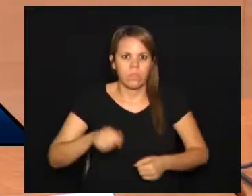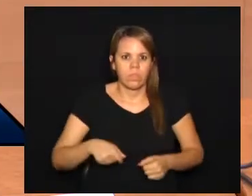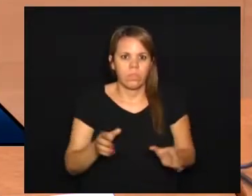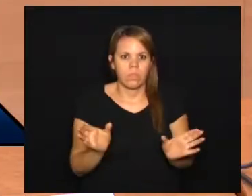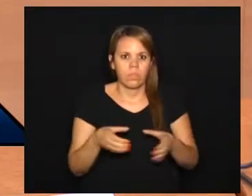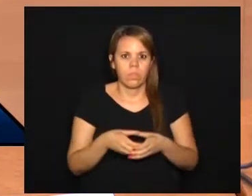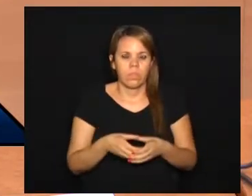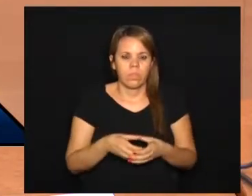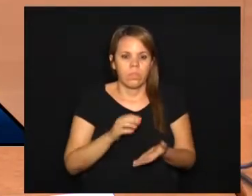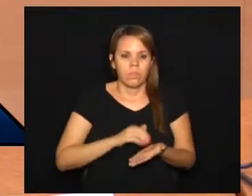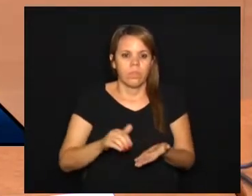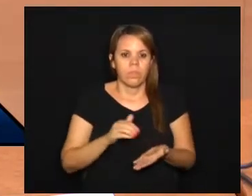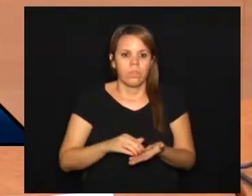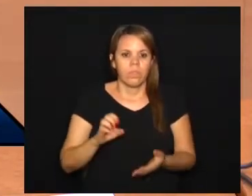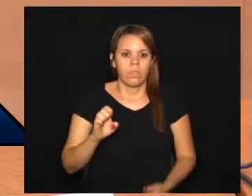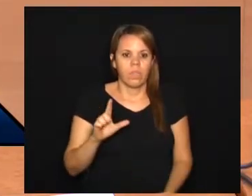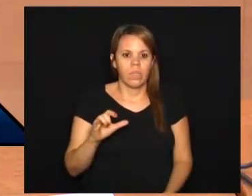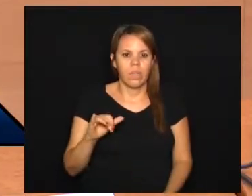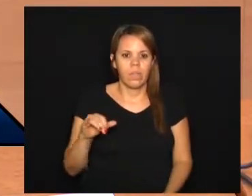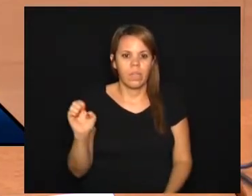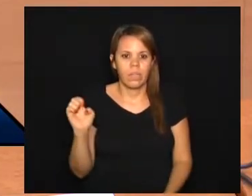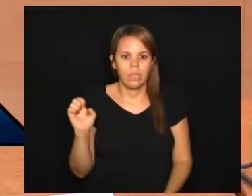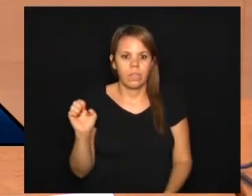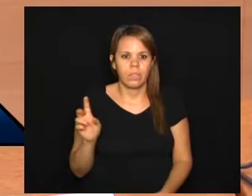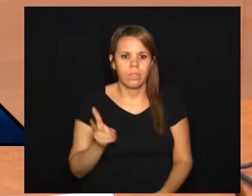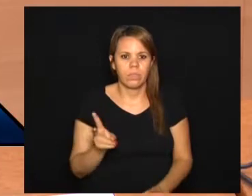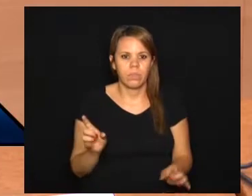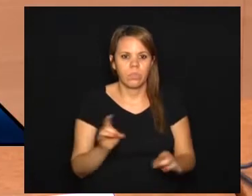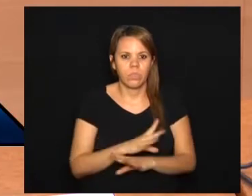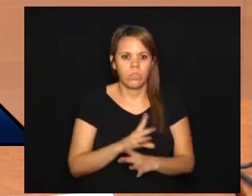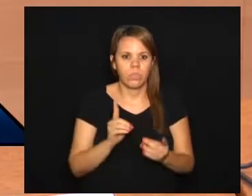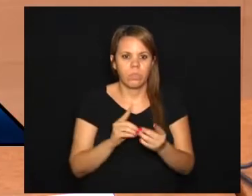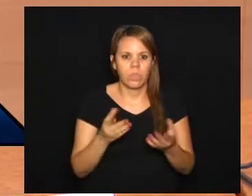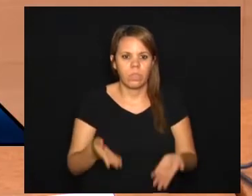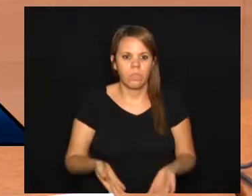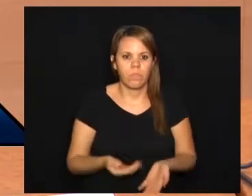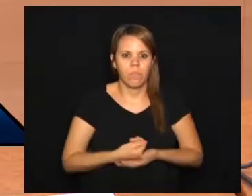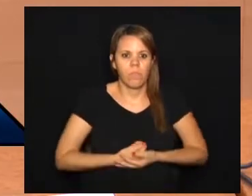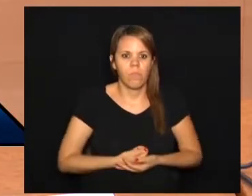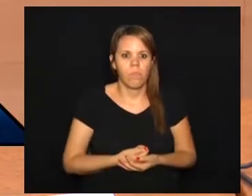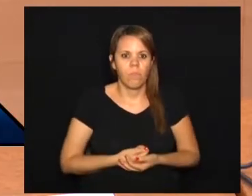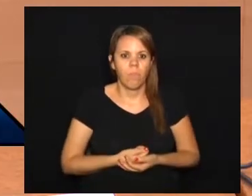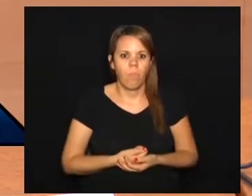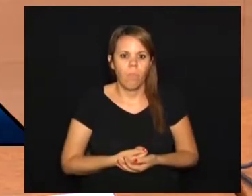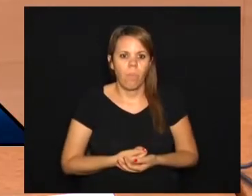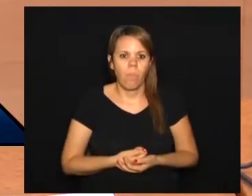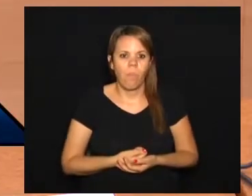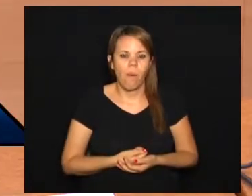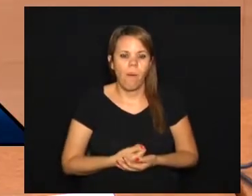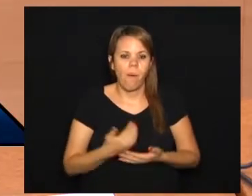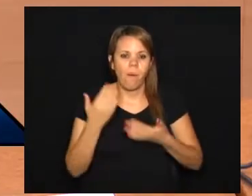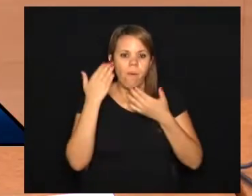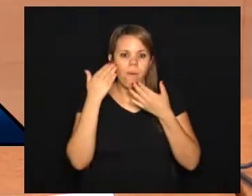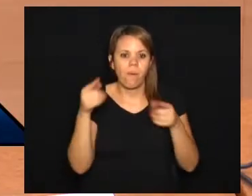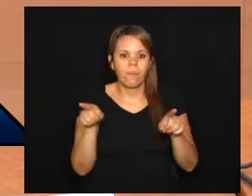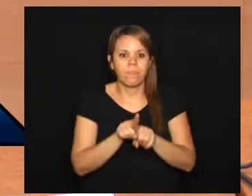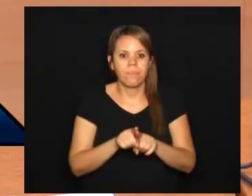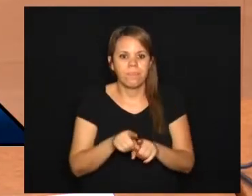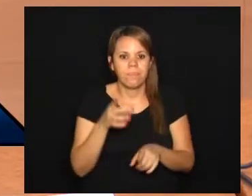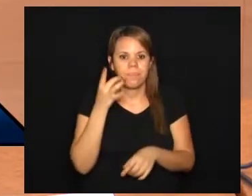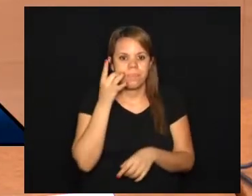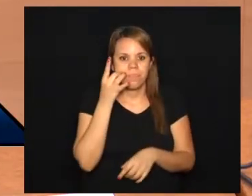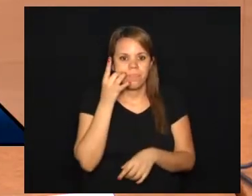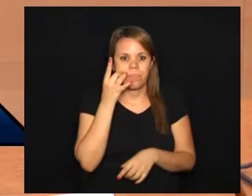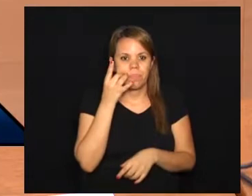comissão à secretária Eliane Jocilânia também, que de pronto me atendeu. E agradecer também a presença